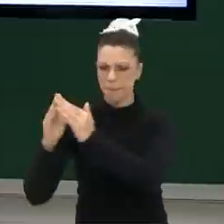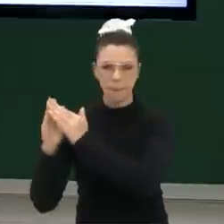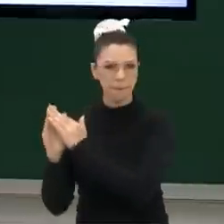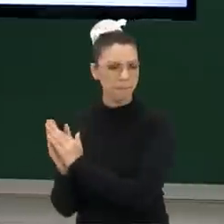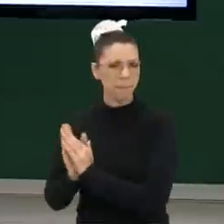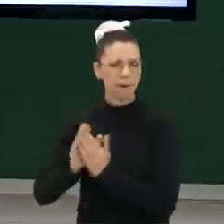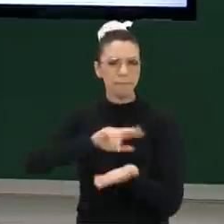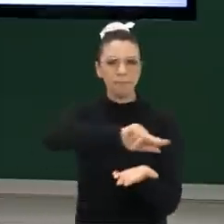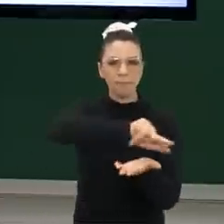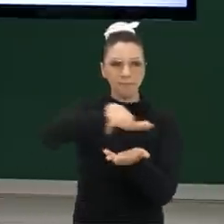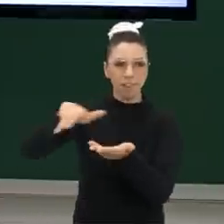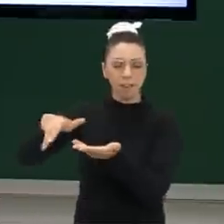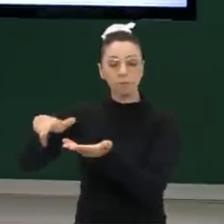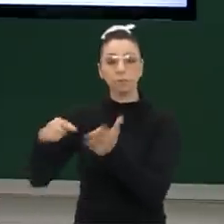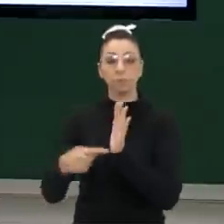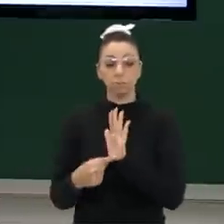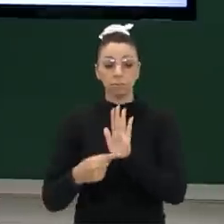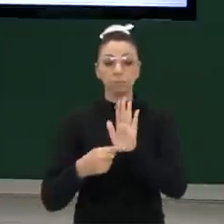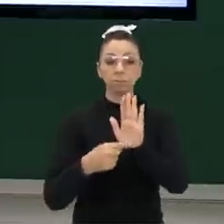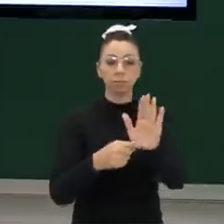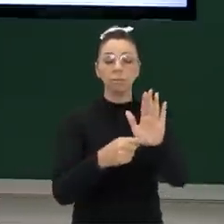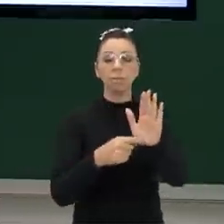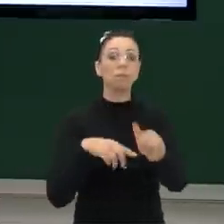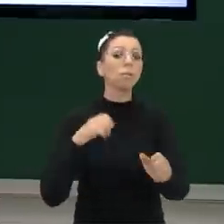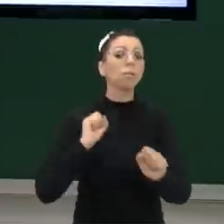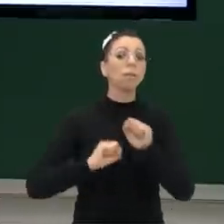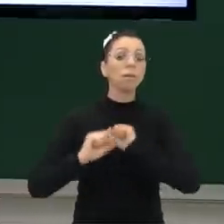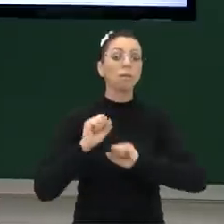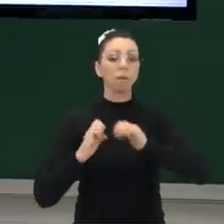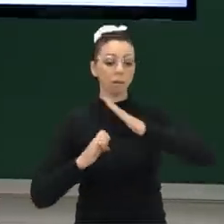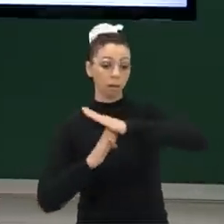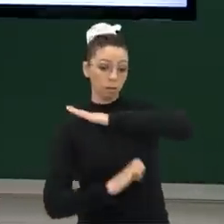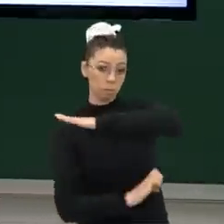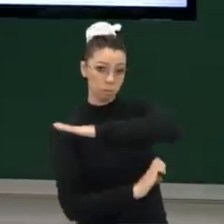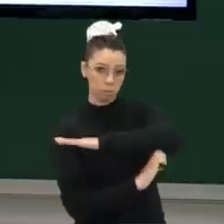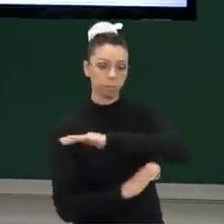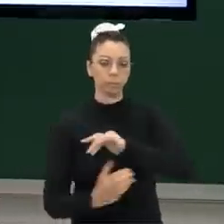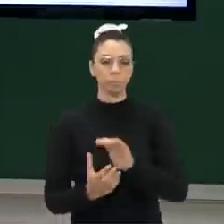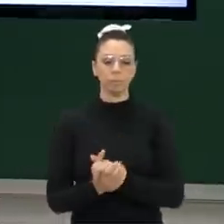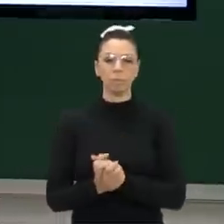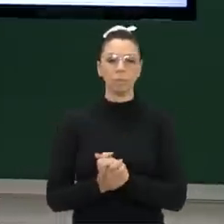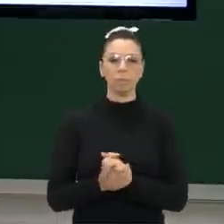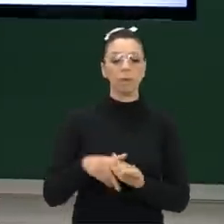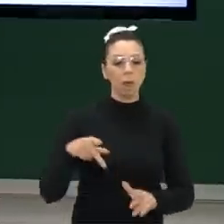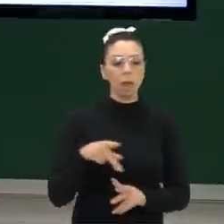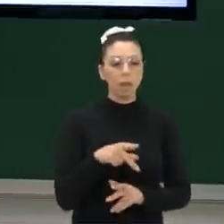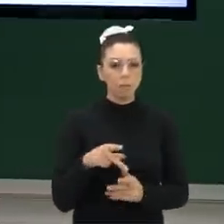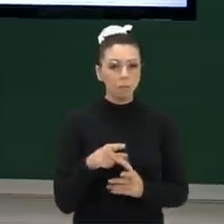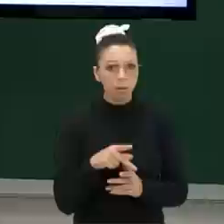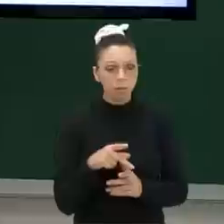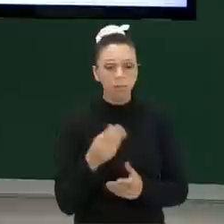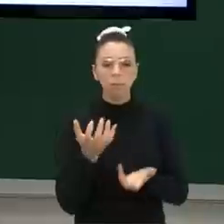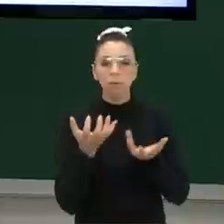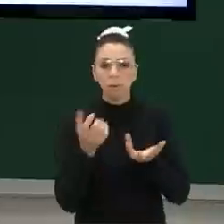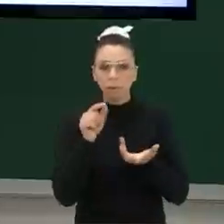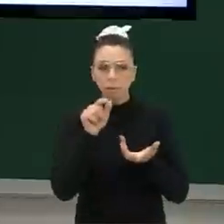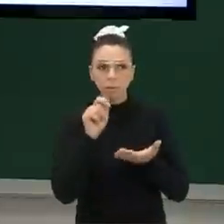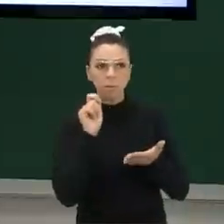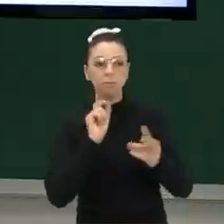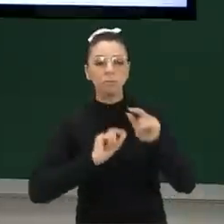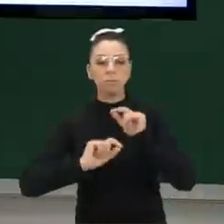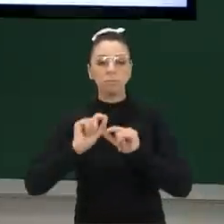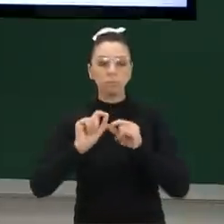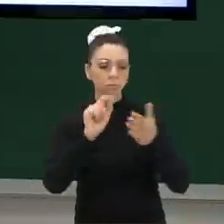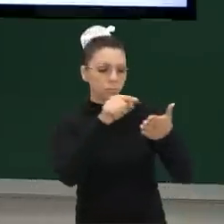casas aparecem aqui a estrutura delas. Então, a teacher quer que vocês marquem